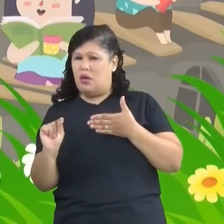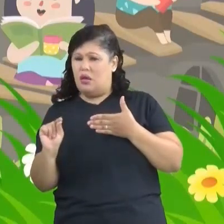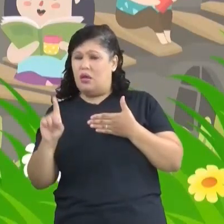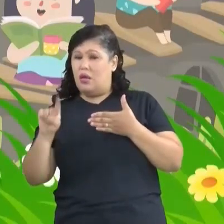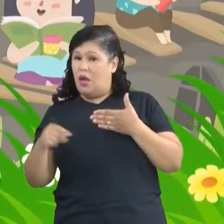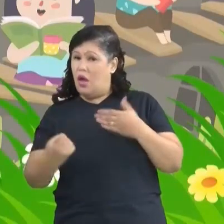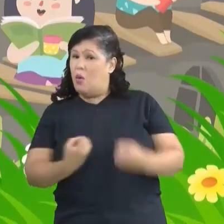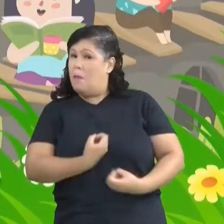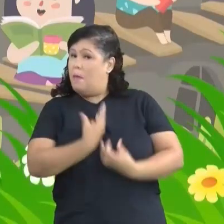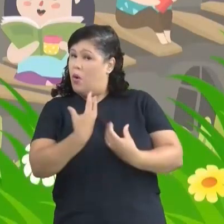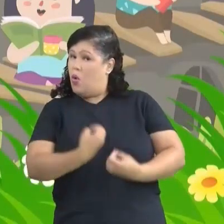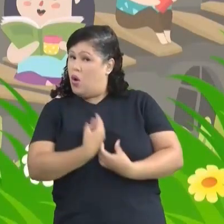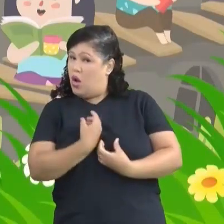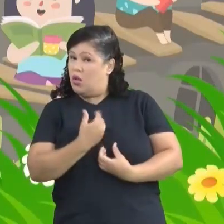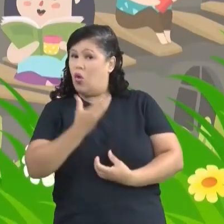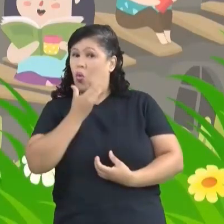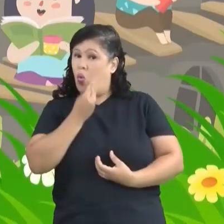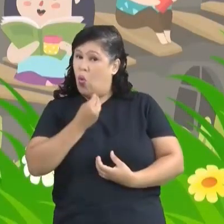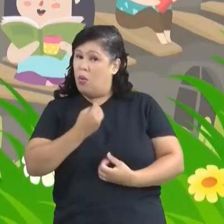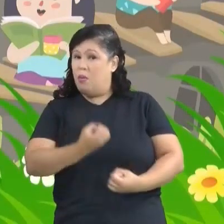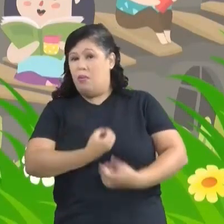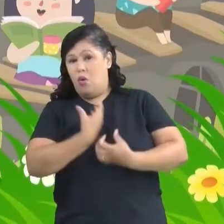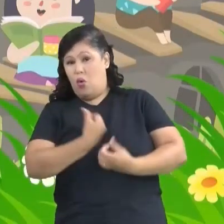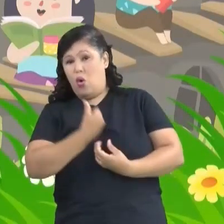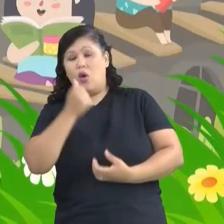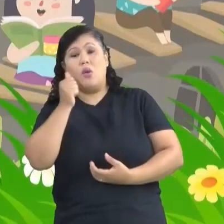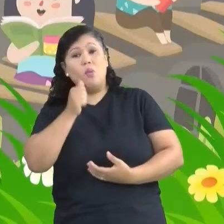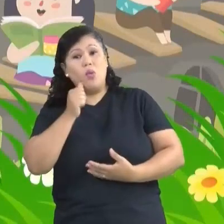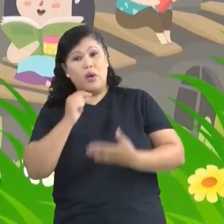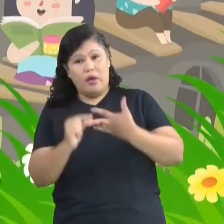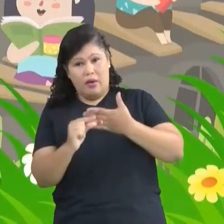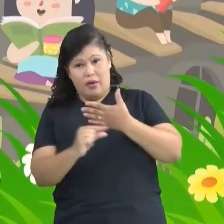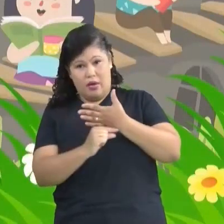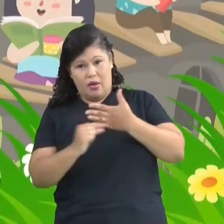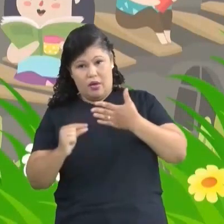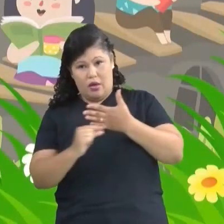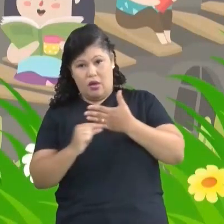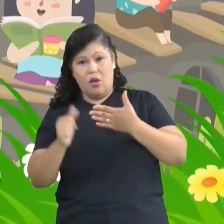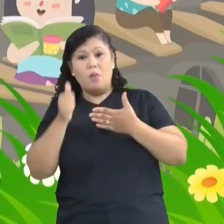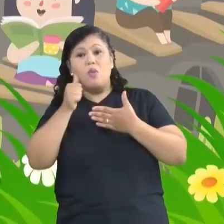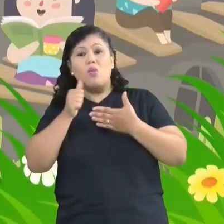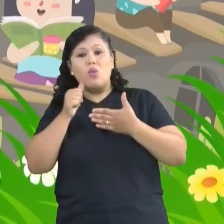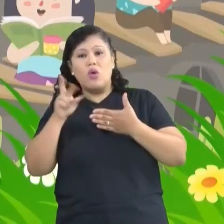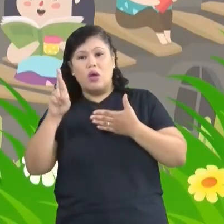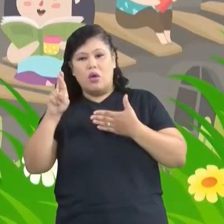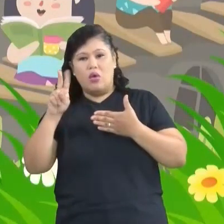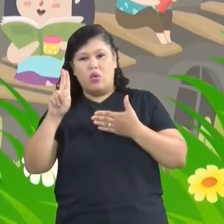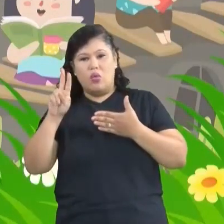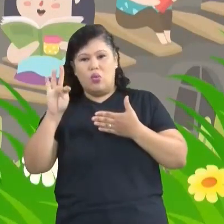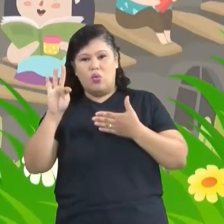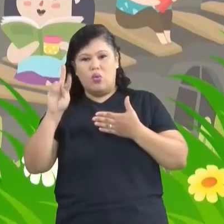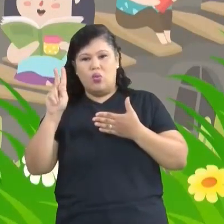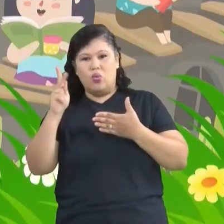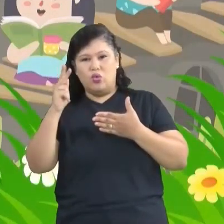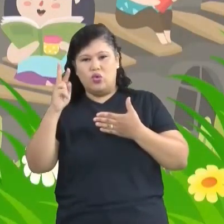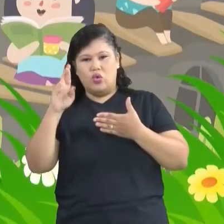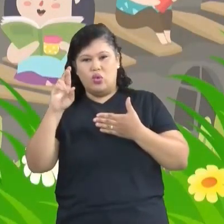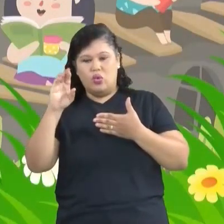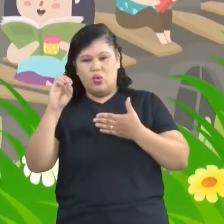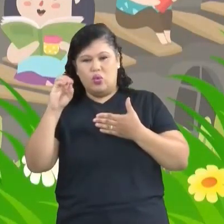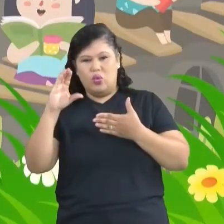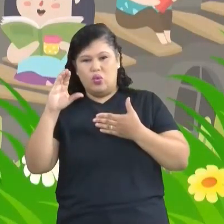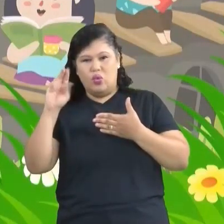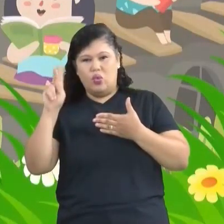poeta ou a poetisa? É a poetisa, que é a Ruth Rocha. Vocês gostaram do nosso cenário? Ele